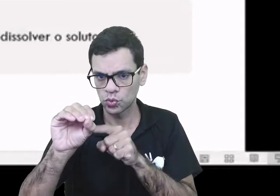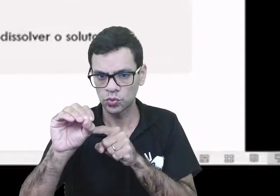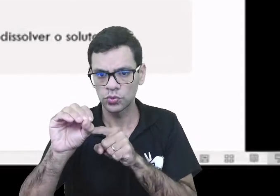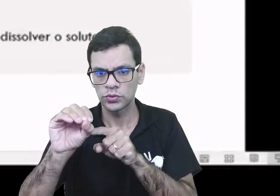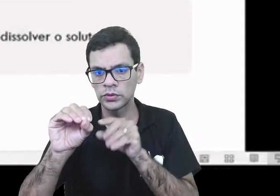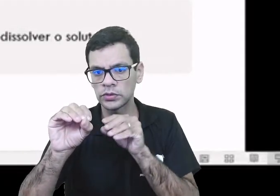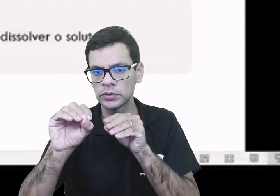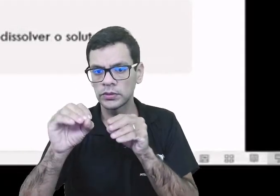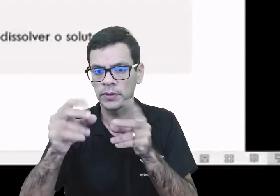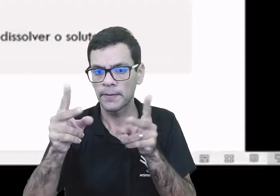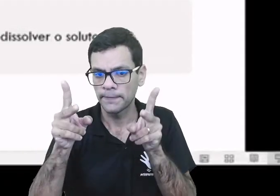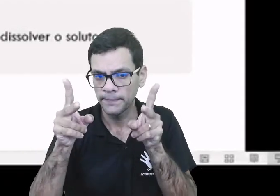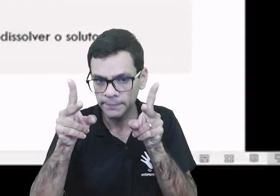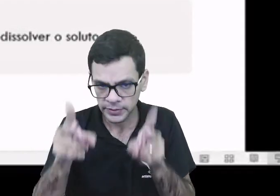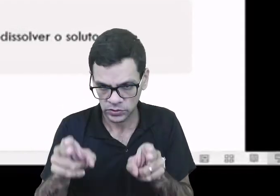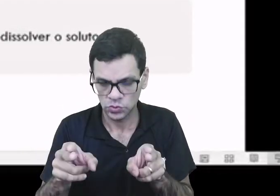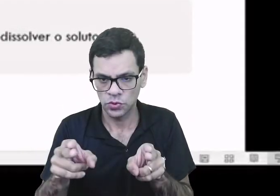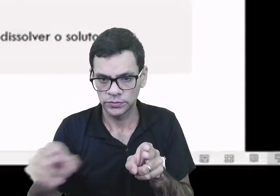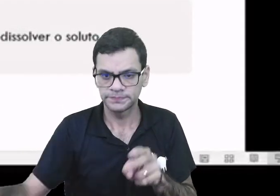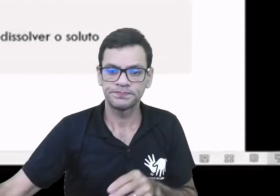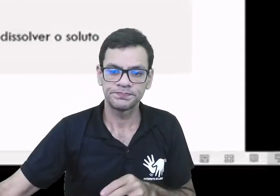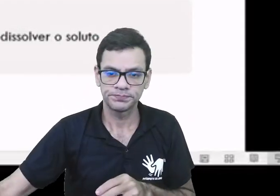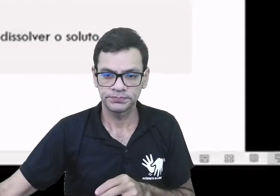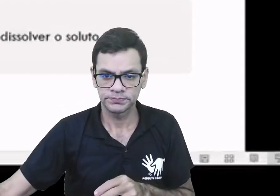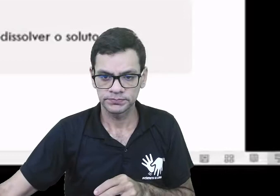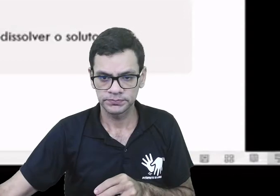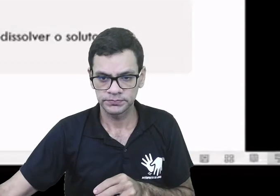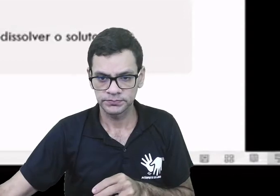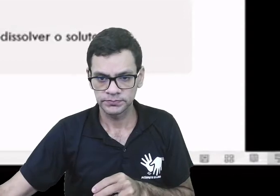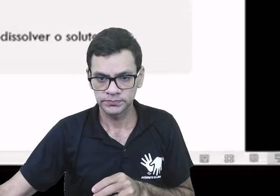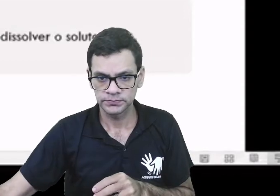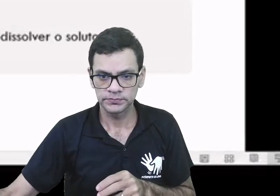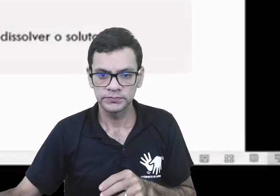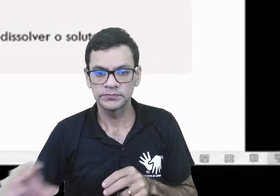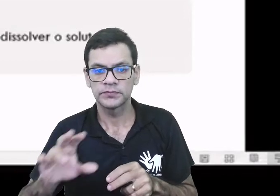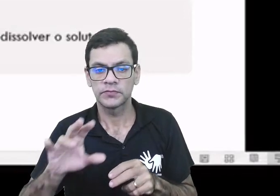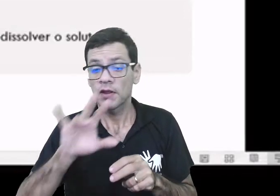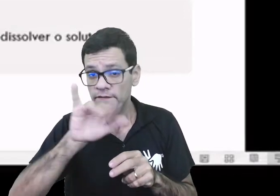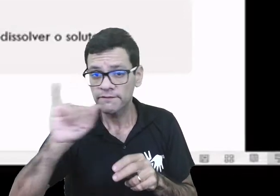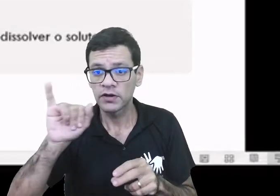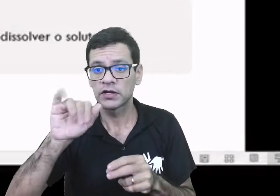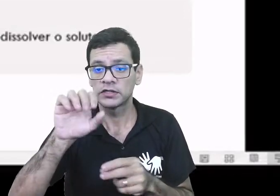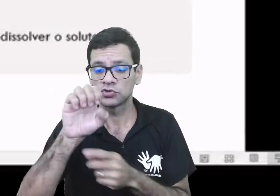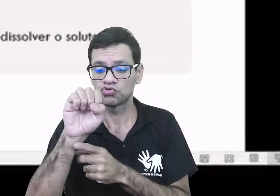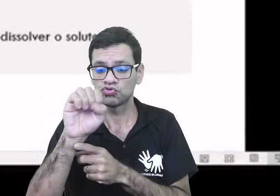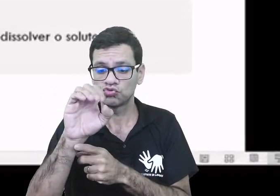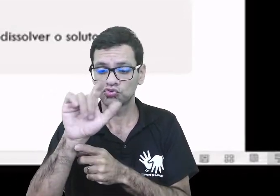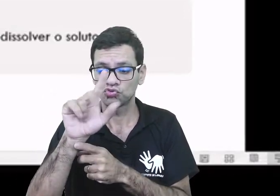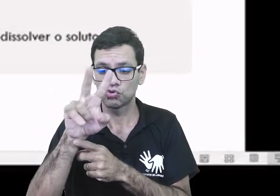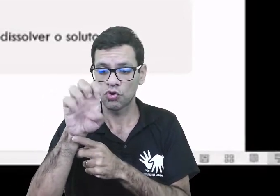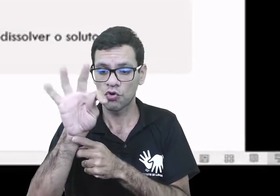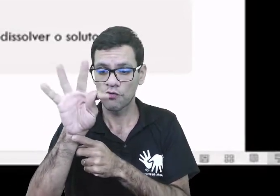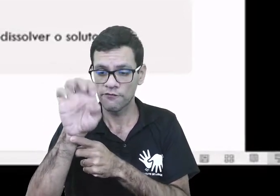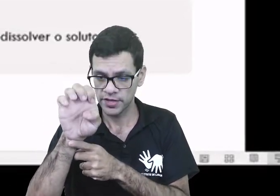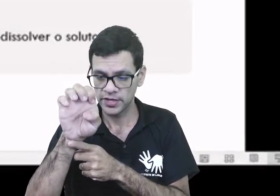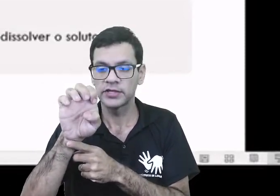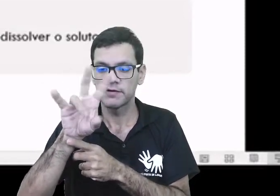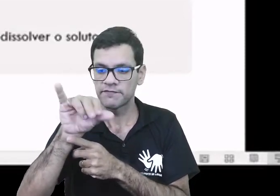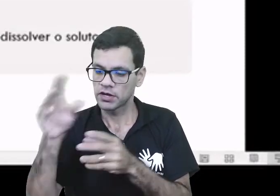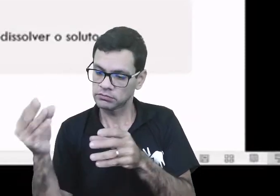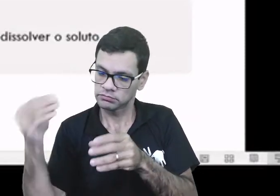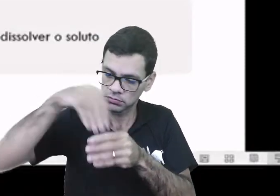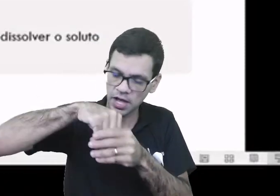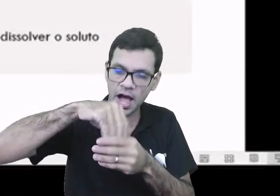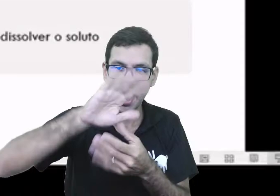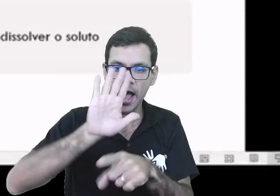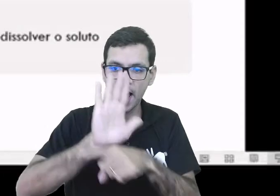menor quantidade na solução. E o solvente é quem vai dissolver o soluto, por isso ele tem que estar em maior quantidade,